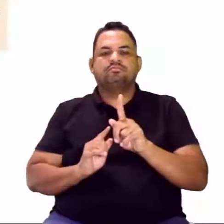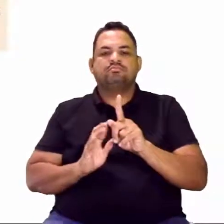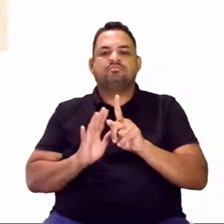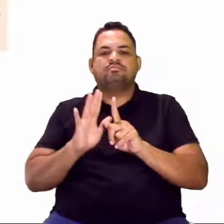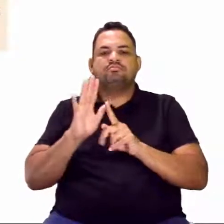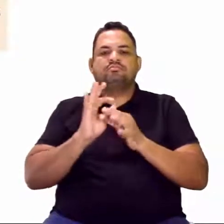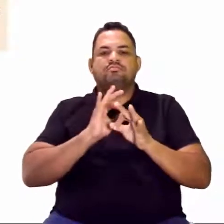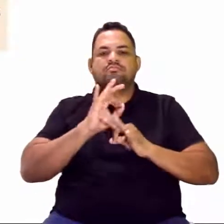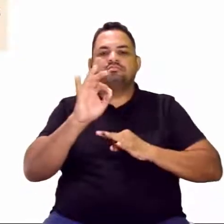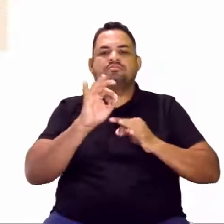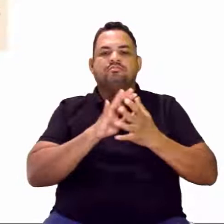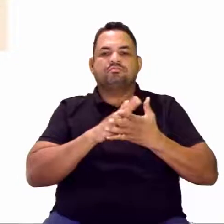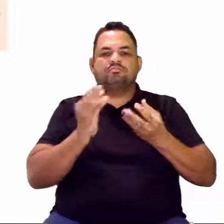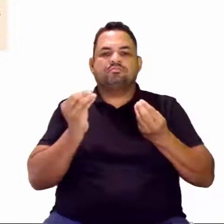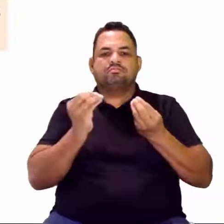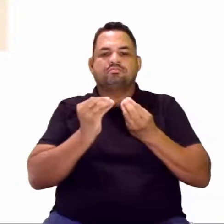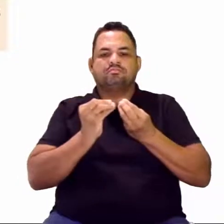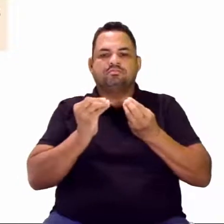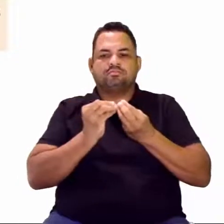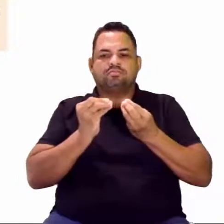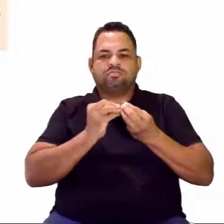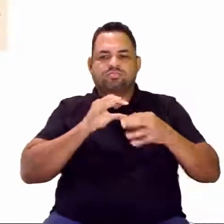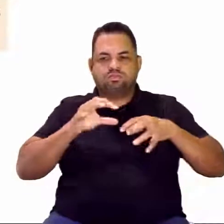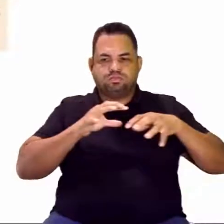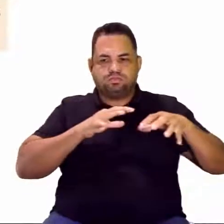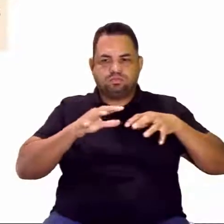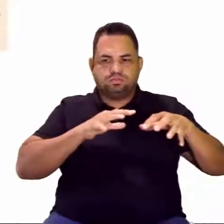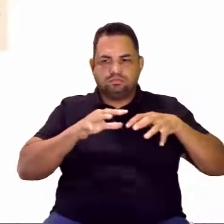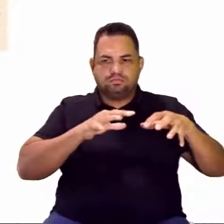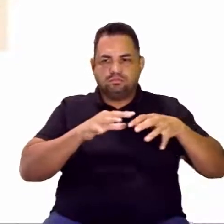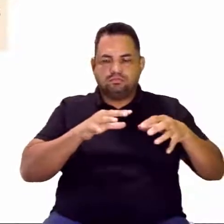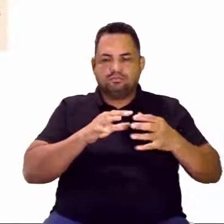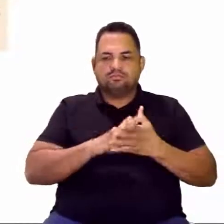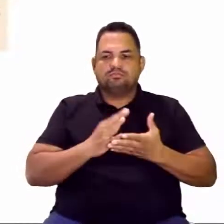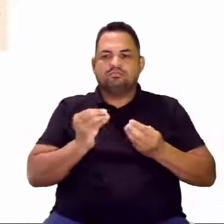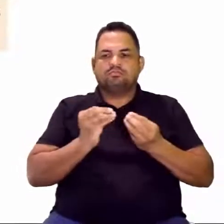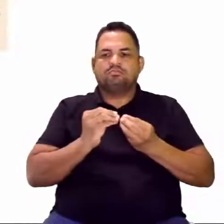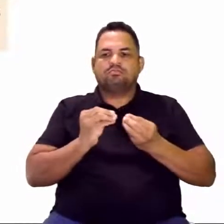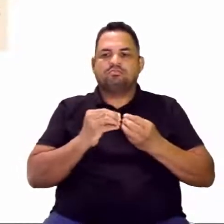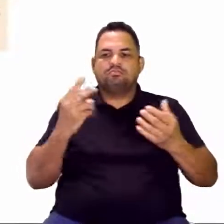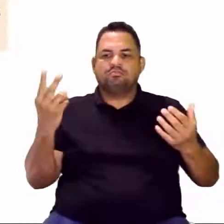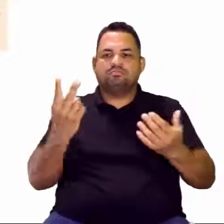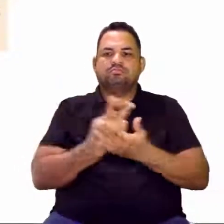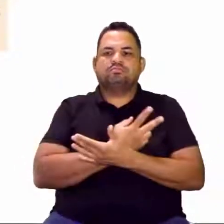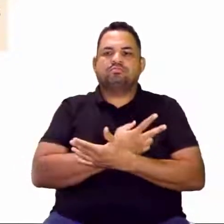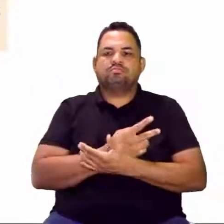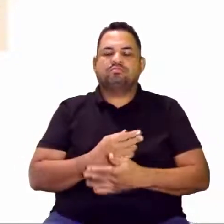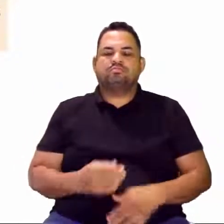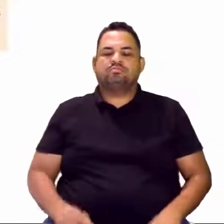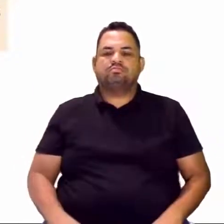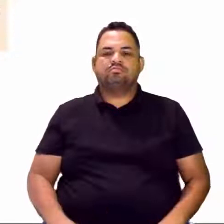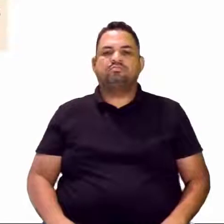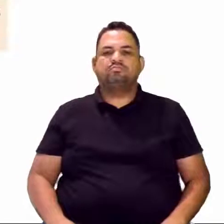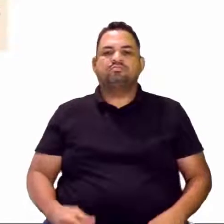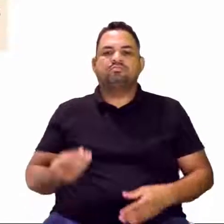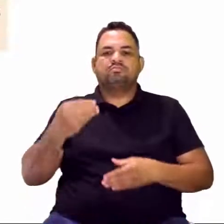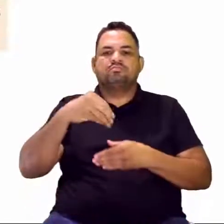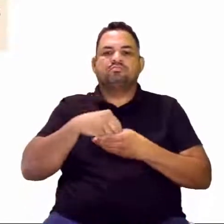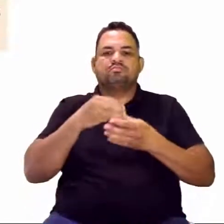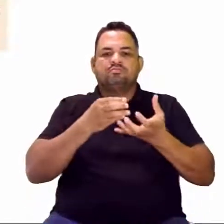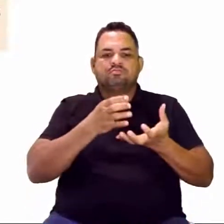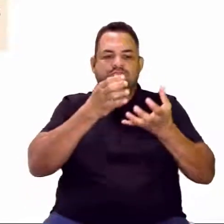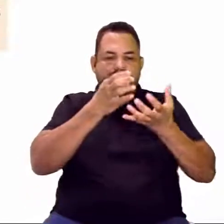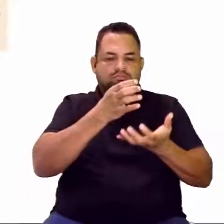gases mede exatamente a agitação que aquelas moléculas estão sofrendo dentro